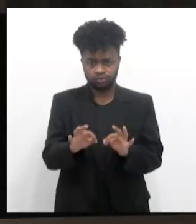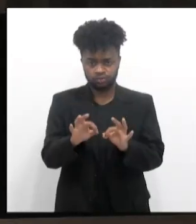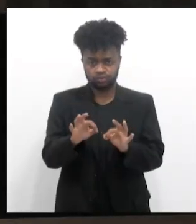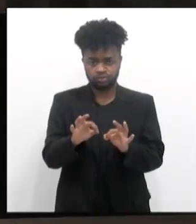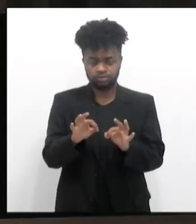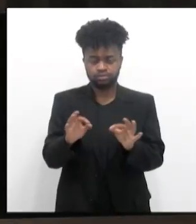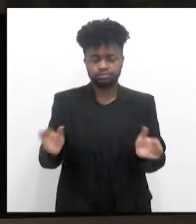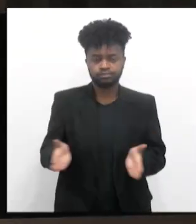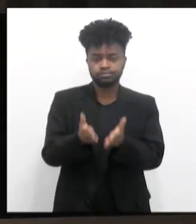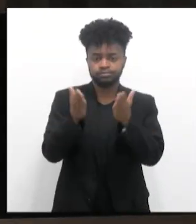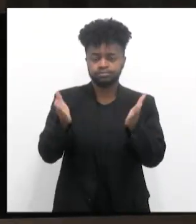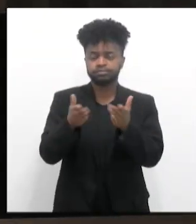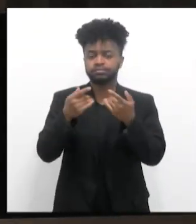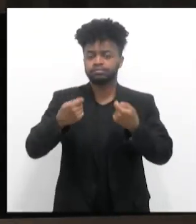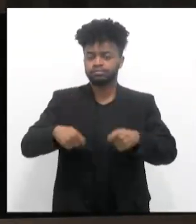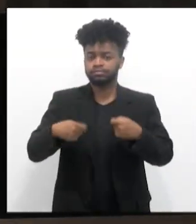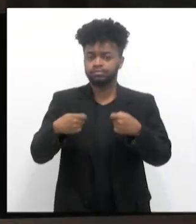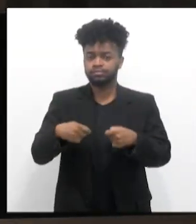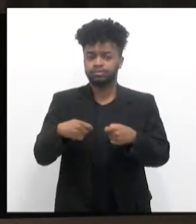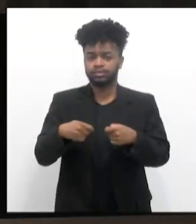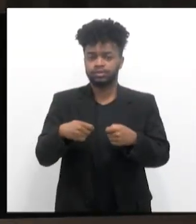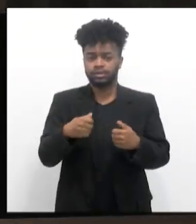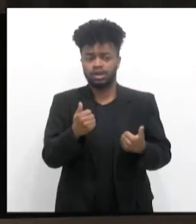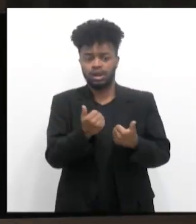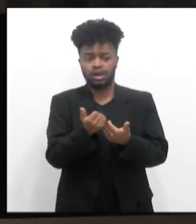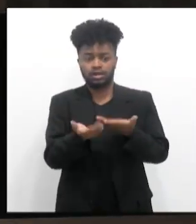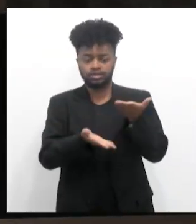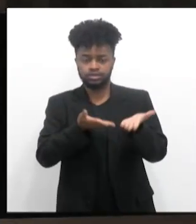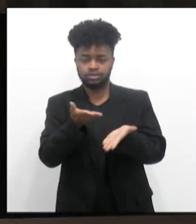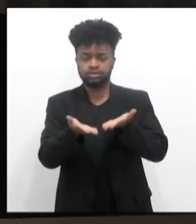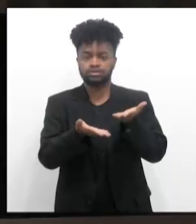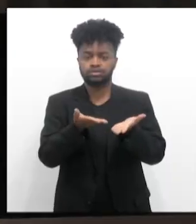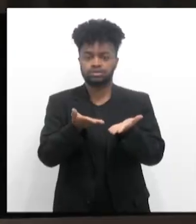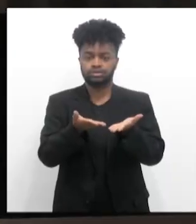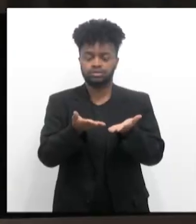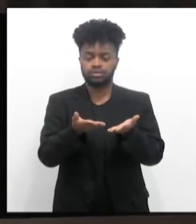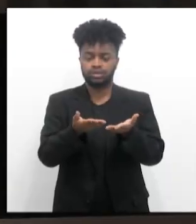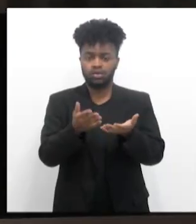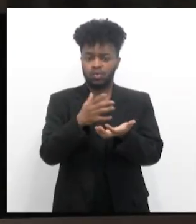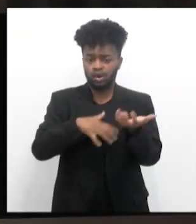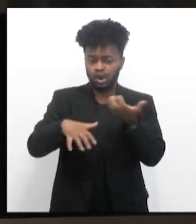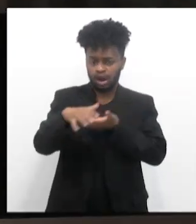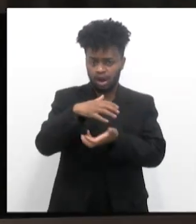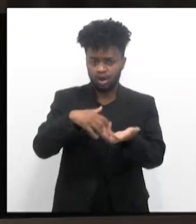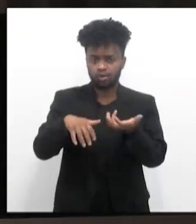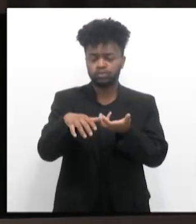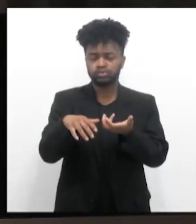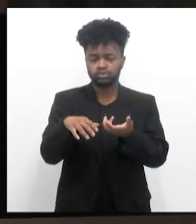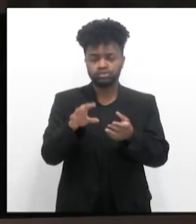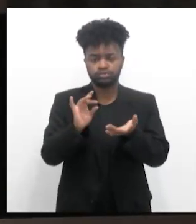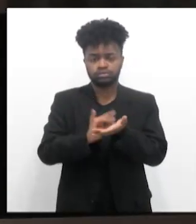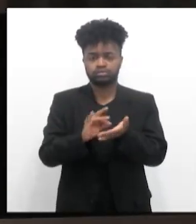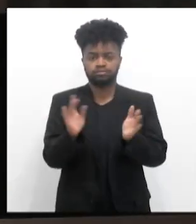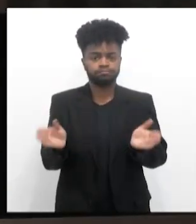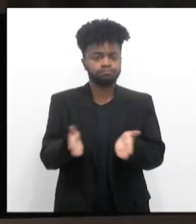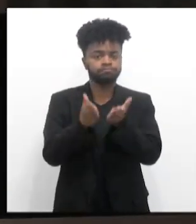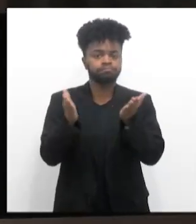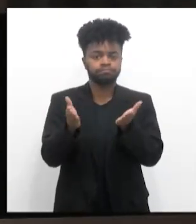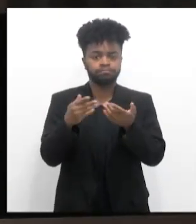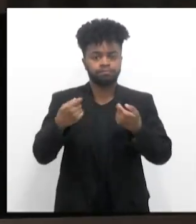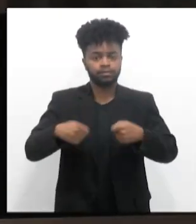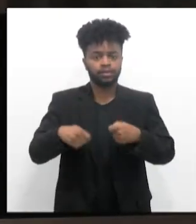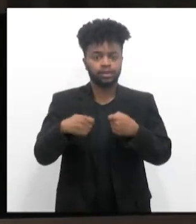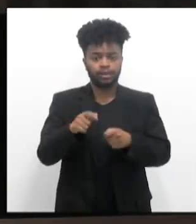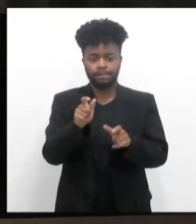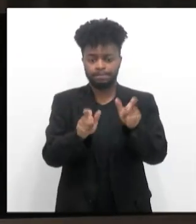o que promove a necessidade do assistencialismo. O caos, senhores, é o que promove a necessidade